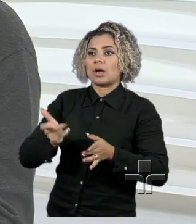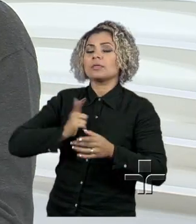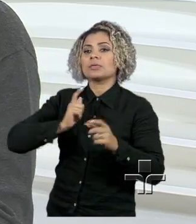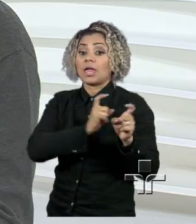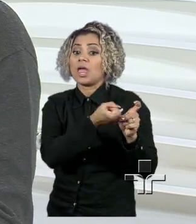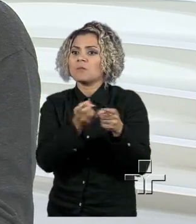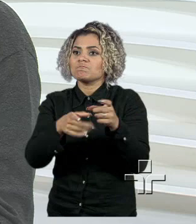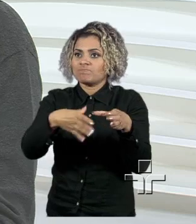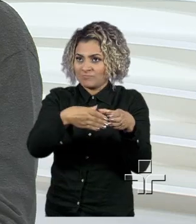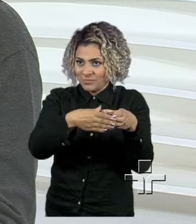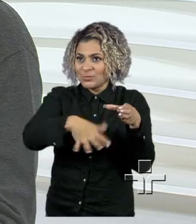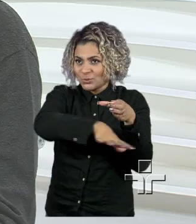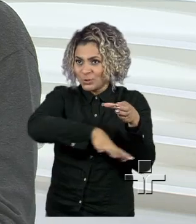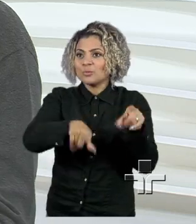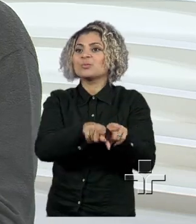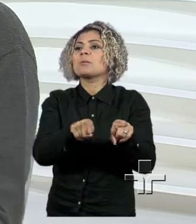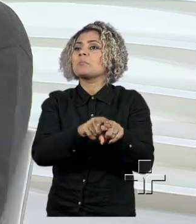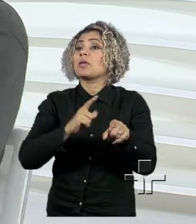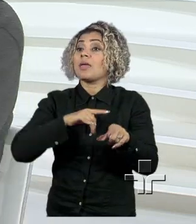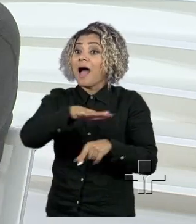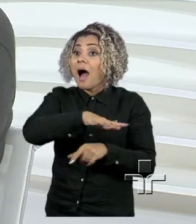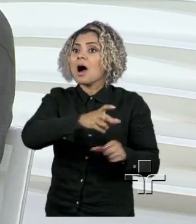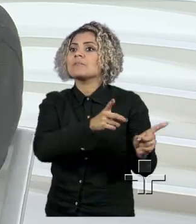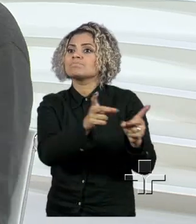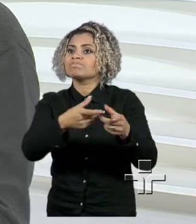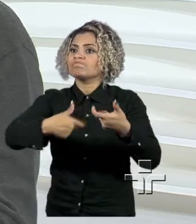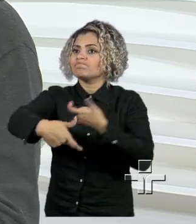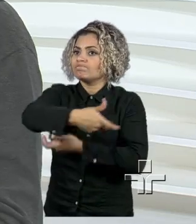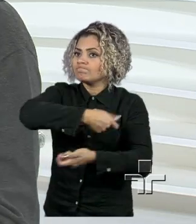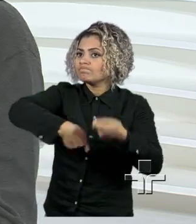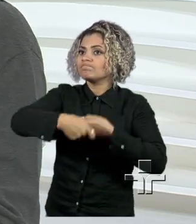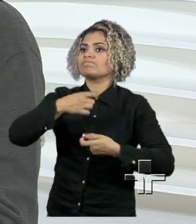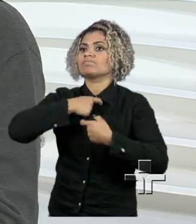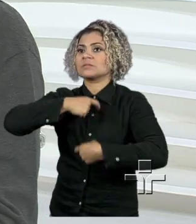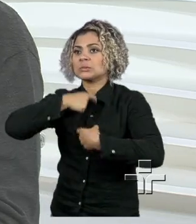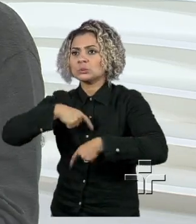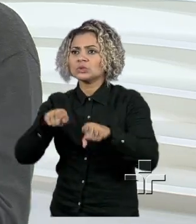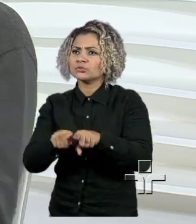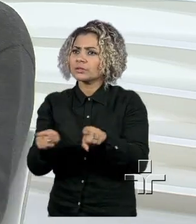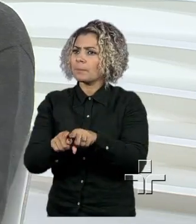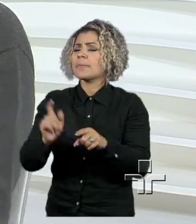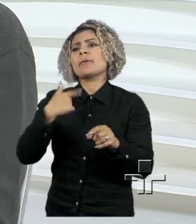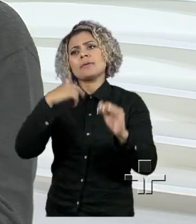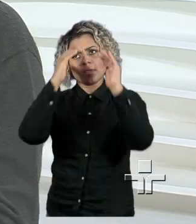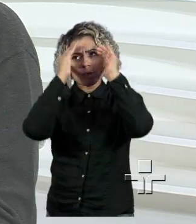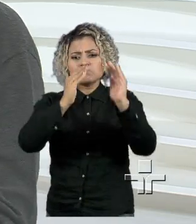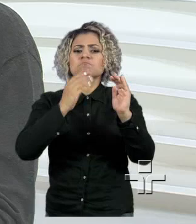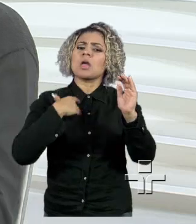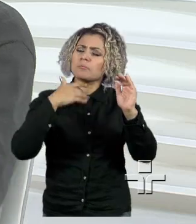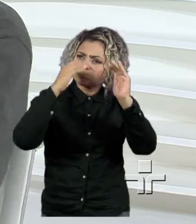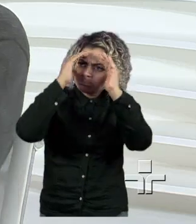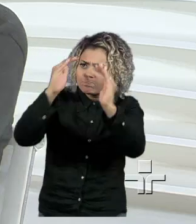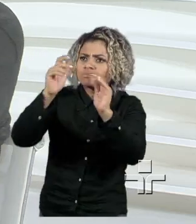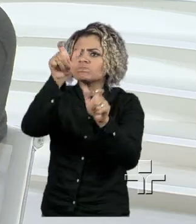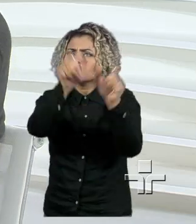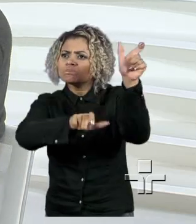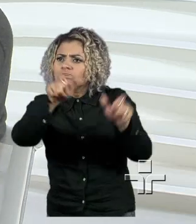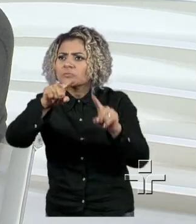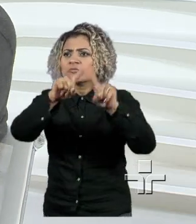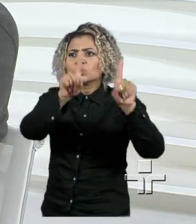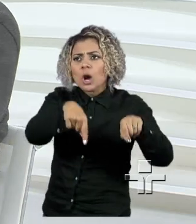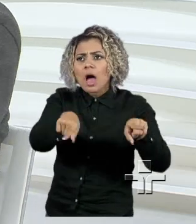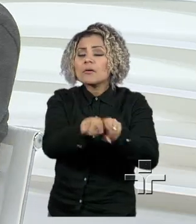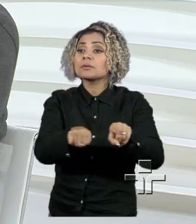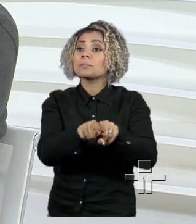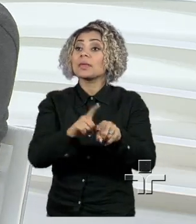executivos excelentes, pessoas que vieram de mercado e pratas da casa também, que a gente respeita, investe muito nas pessoas. Tem um colaborador na diretoria